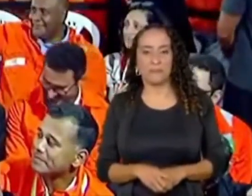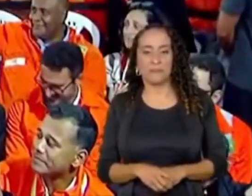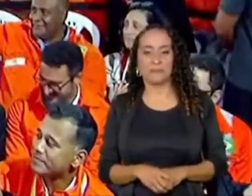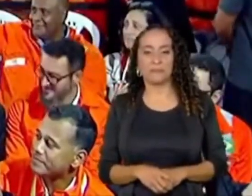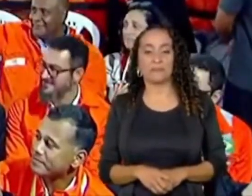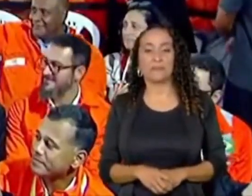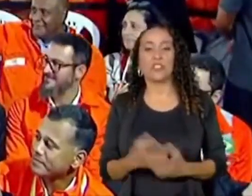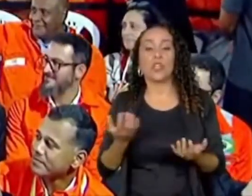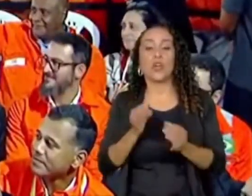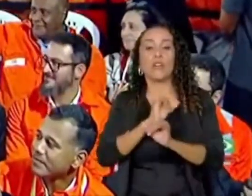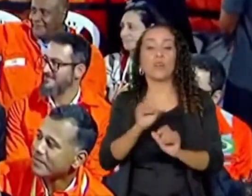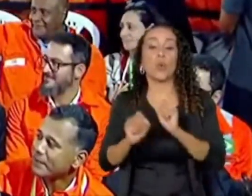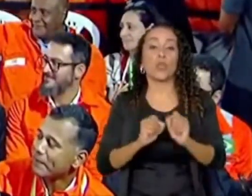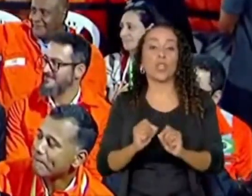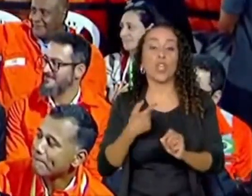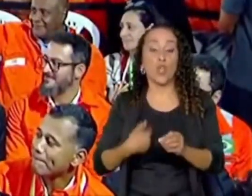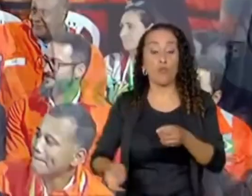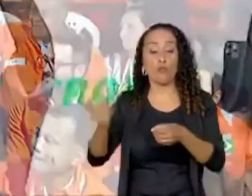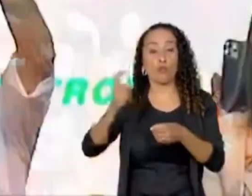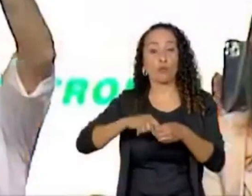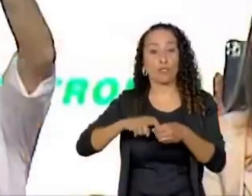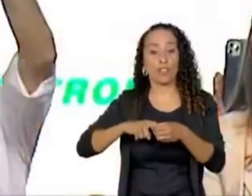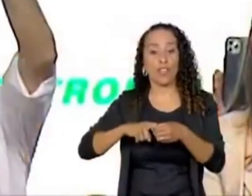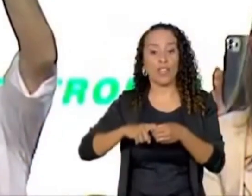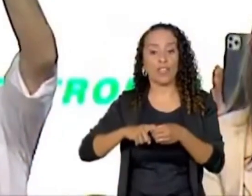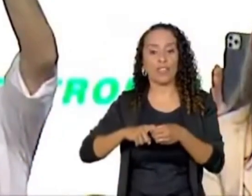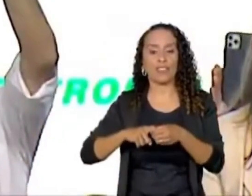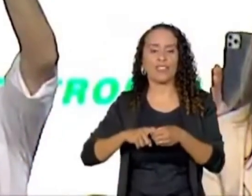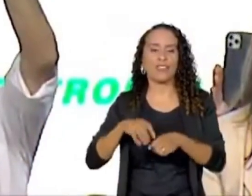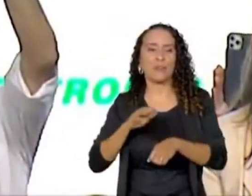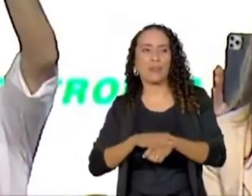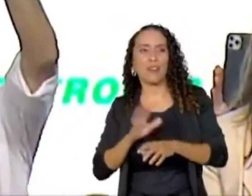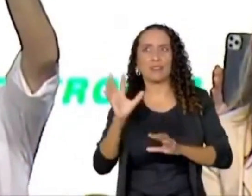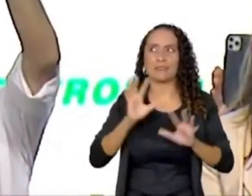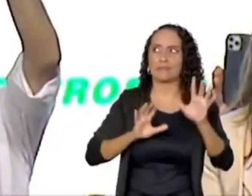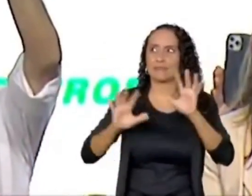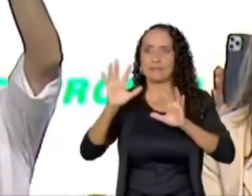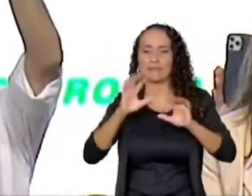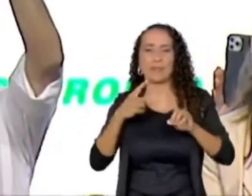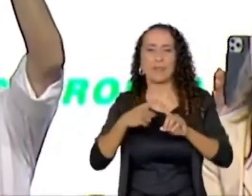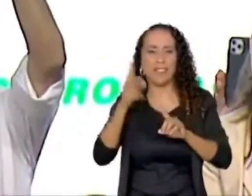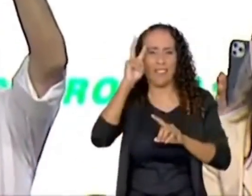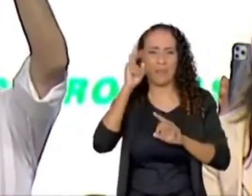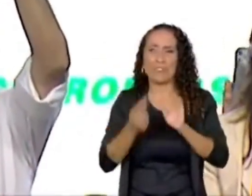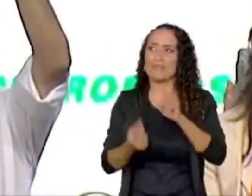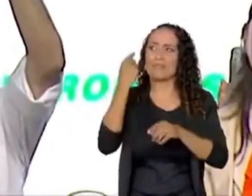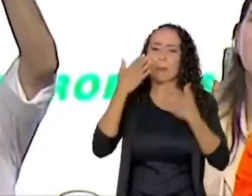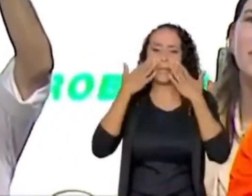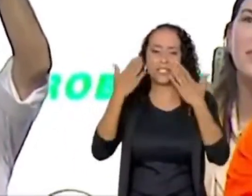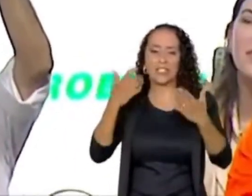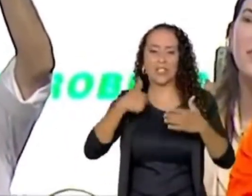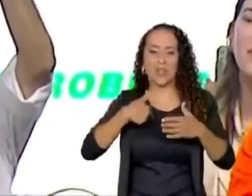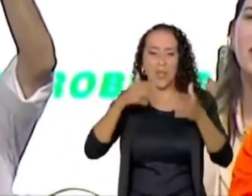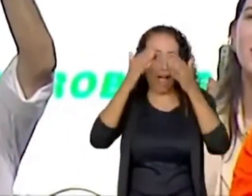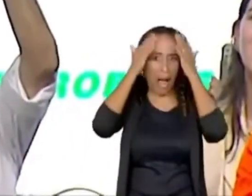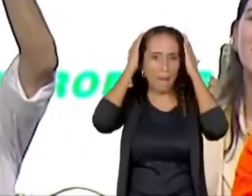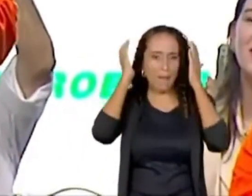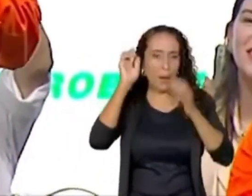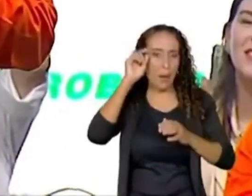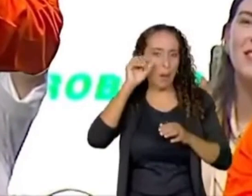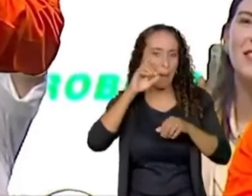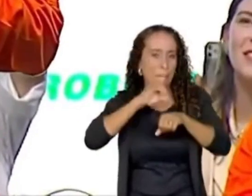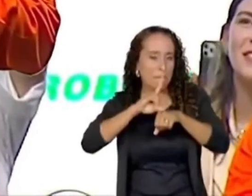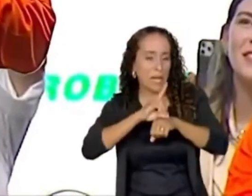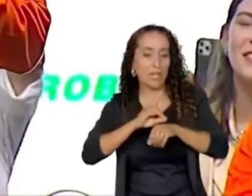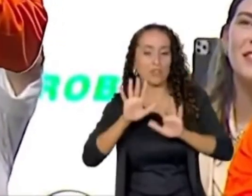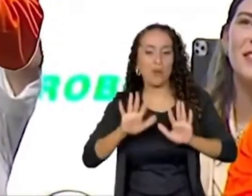Eu quero dizer para vocês que eu votei um pouco mais velho, vocês estão percebendo. Naquela apresentação eu estava de cabelo preto, mas eu quero dizer para